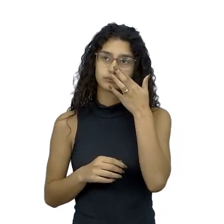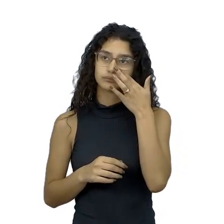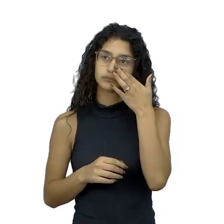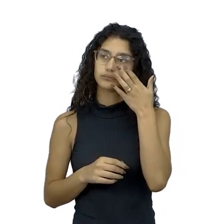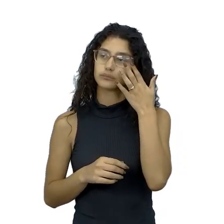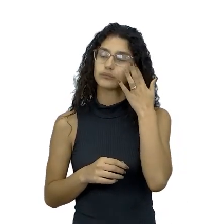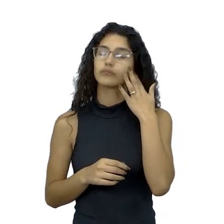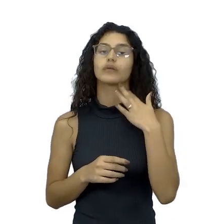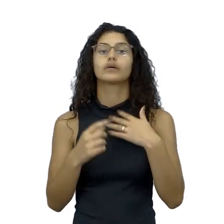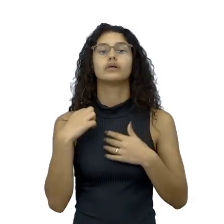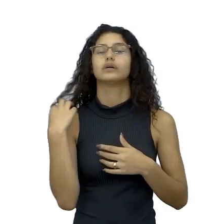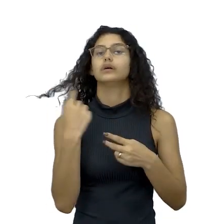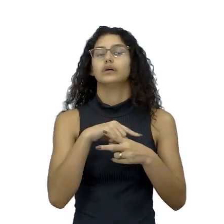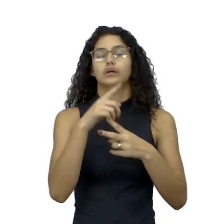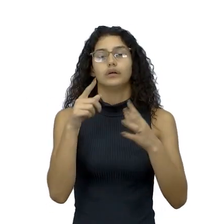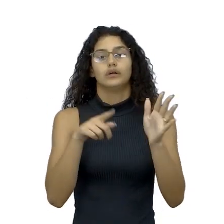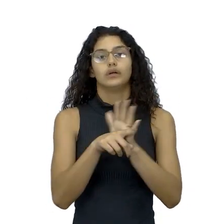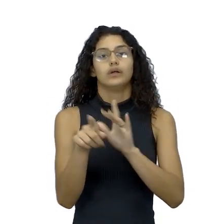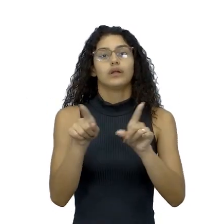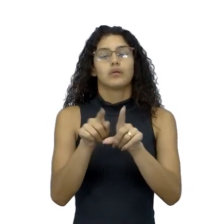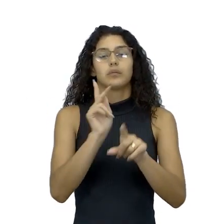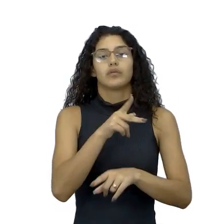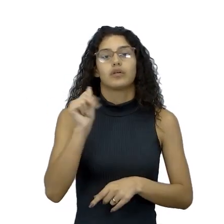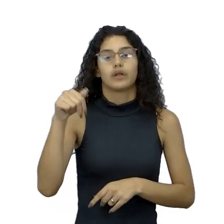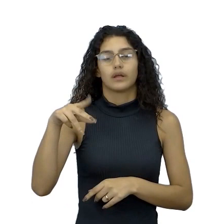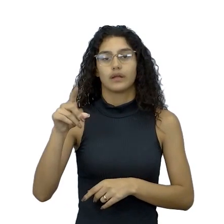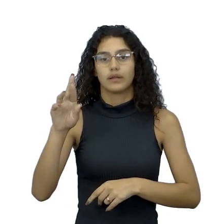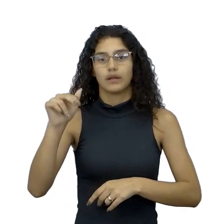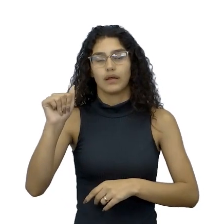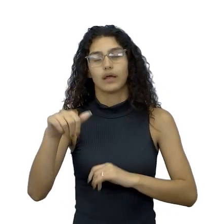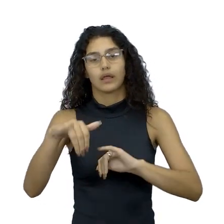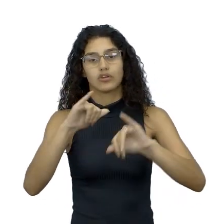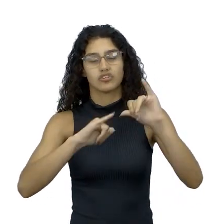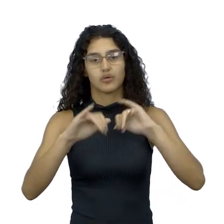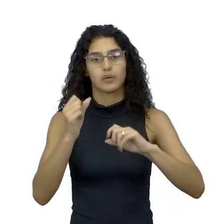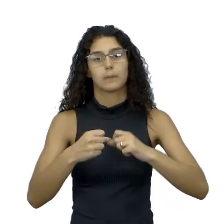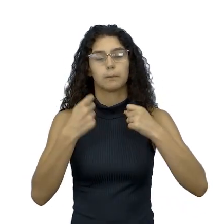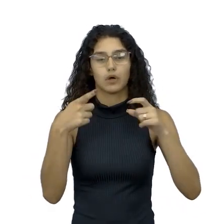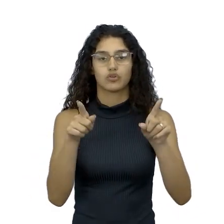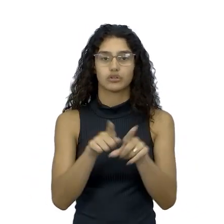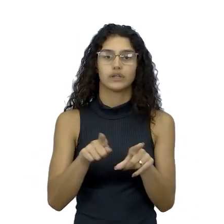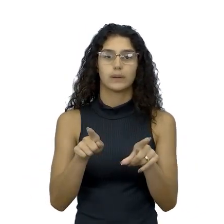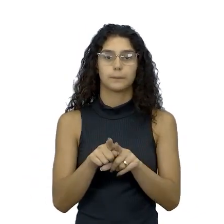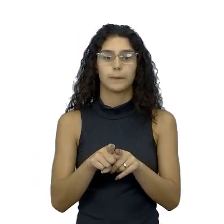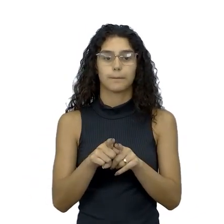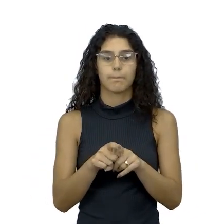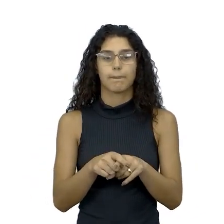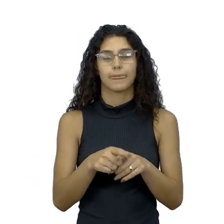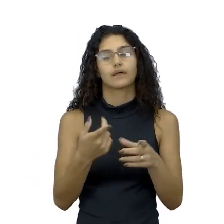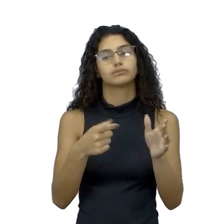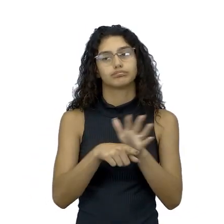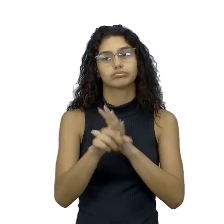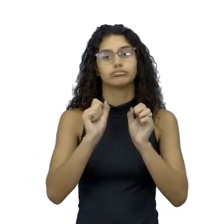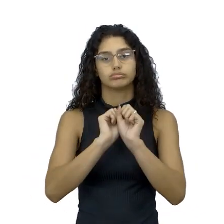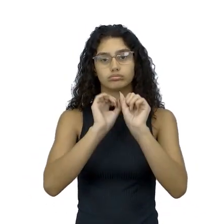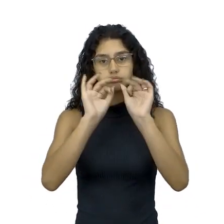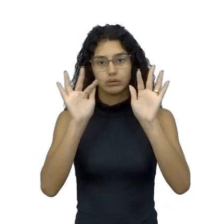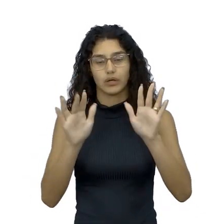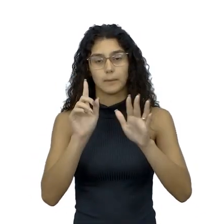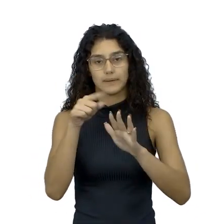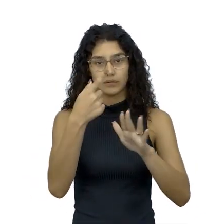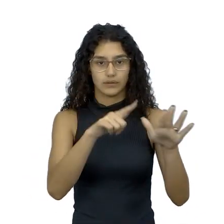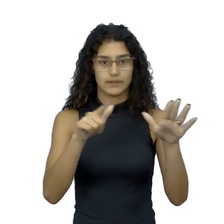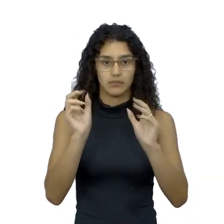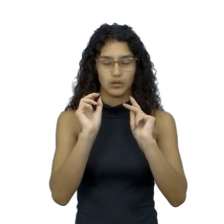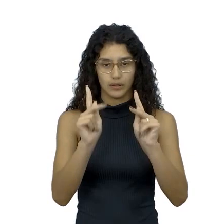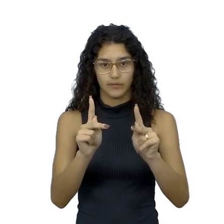essa sua questão para a professora Andréa, que é de Química, e aí ela pode dar mais uma explicação maior para vocês na outra semana,